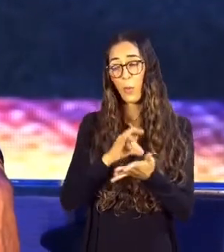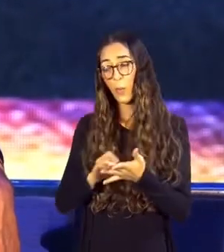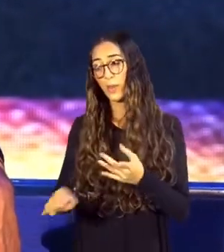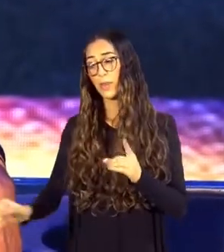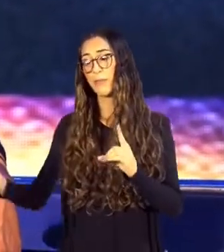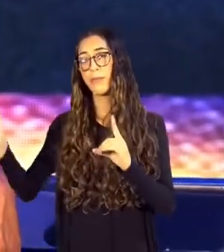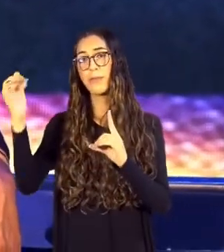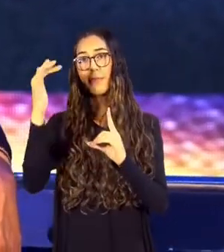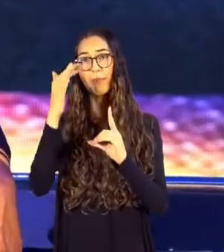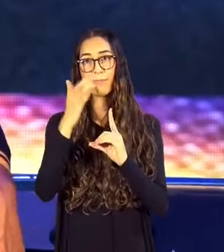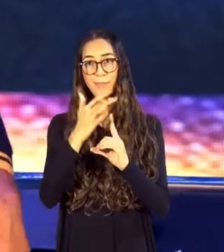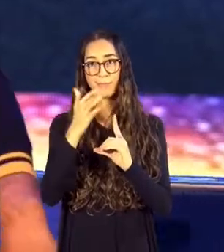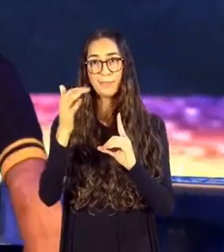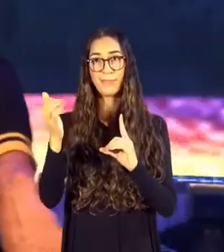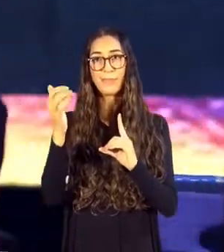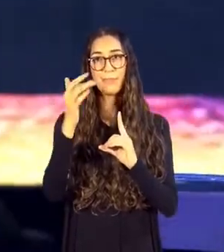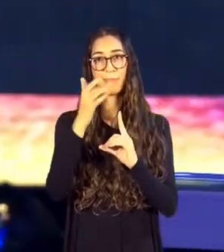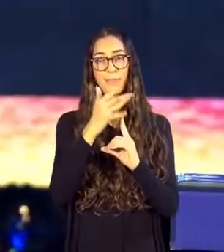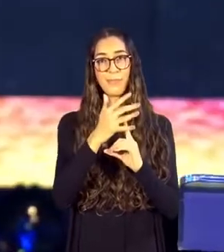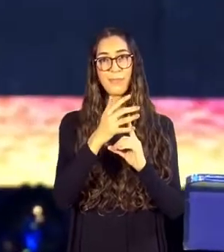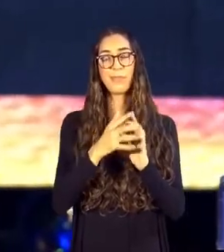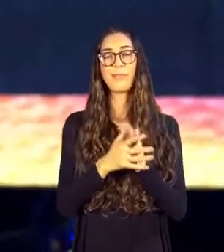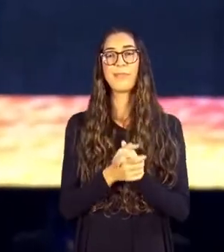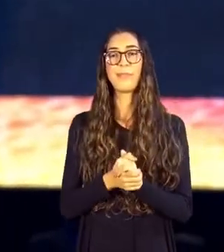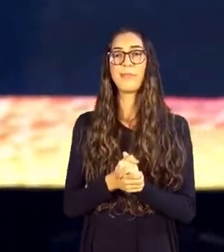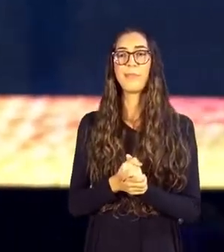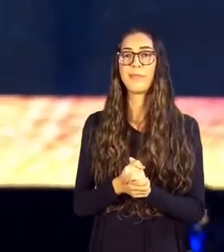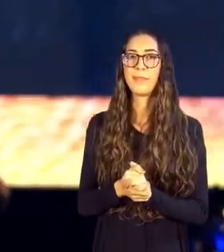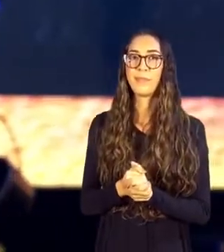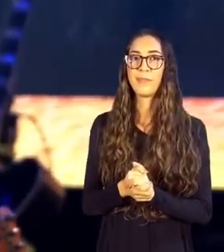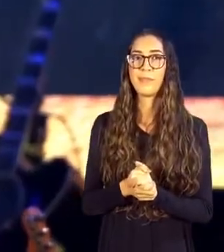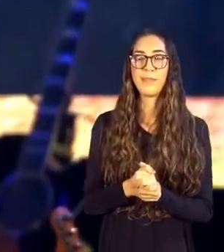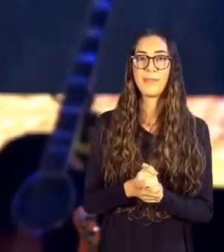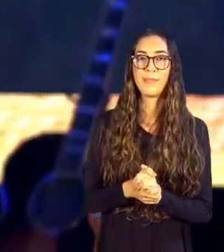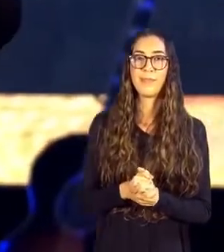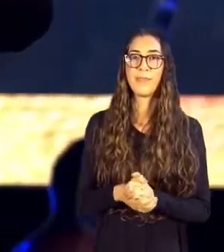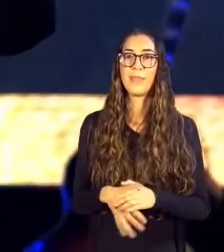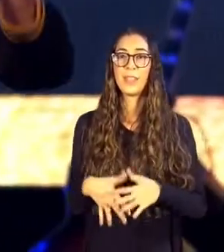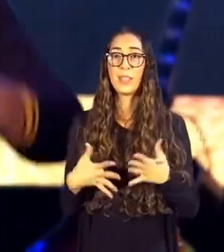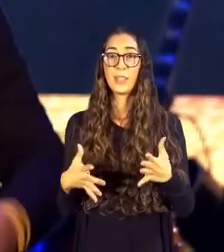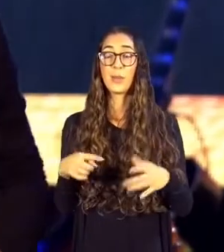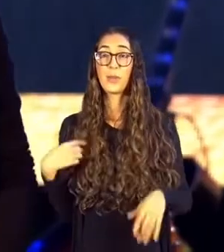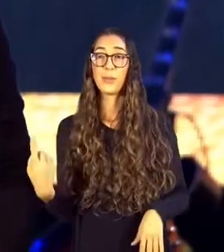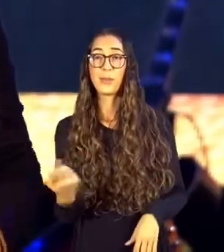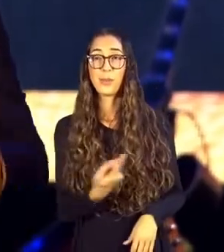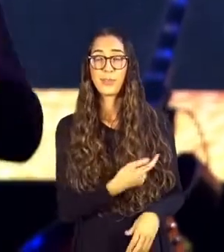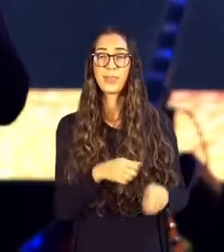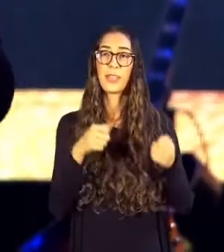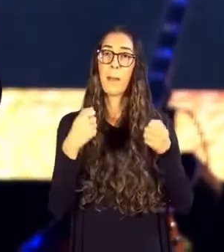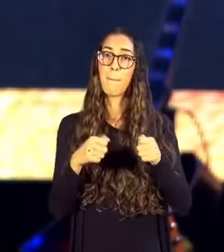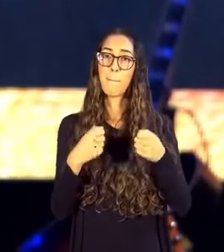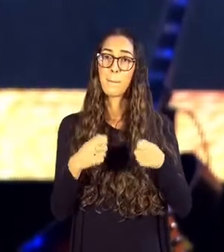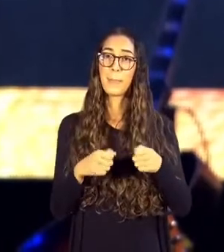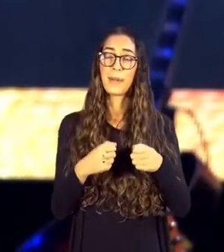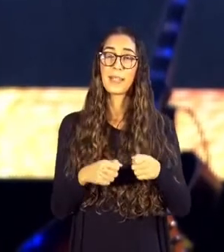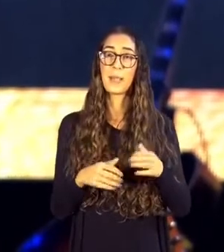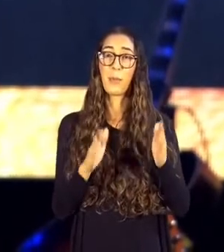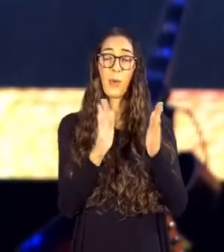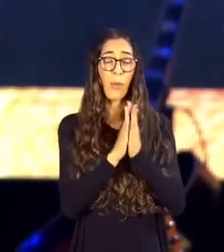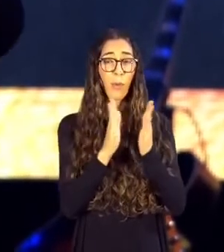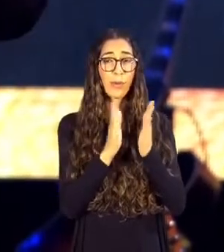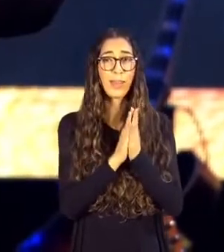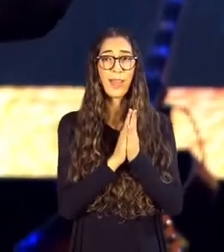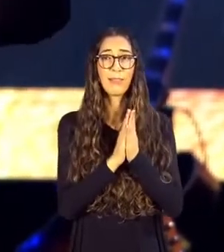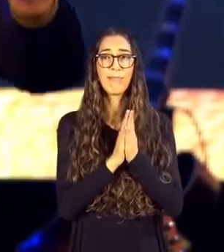Você tem que expulsar em nome de Jesus. Não, eu sou bênção, eu vou falar da palavra de Deus, eu vou falar do amor de Jesus, eu vou falar que as pessoas têm que